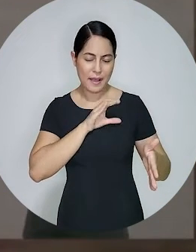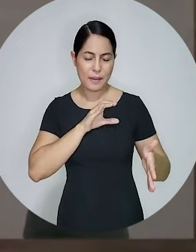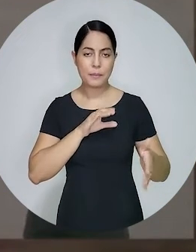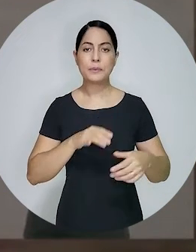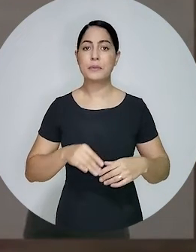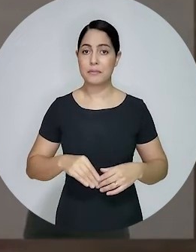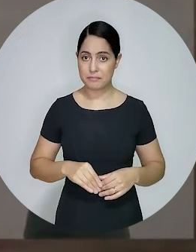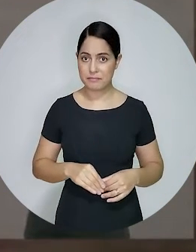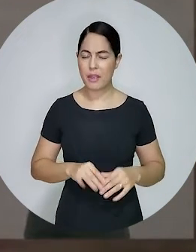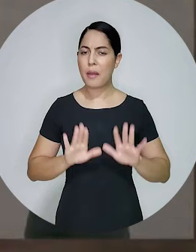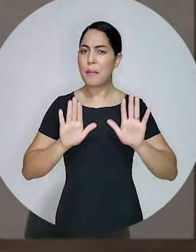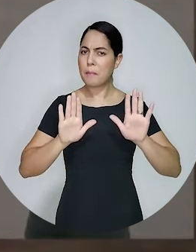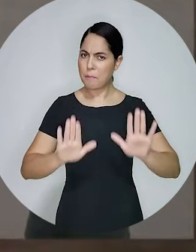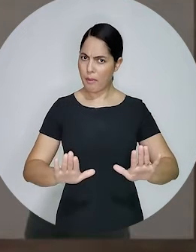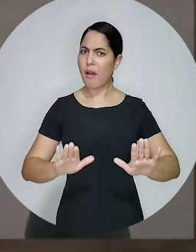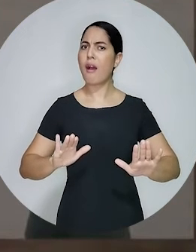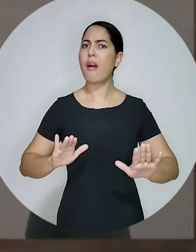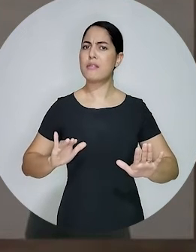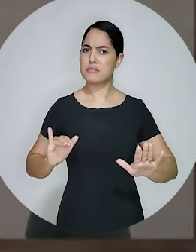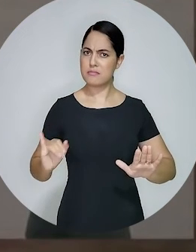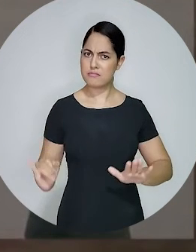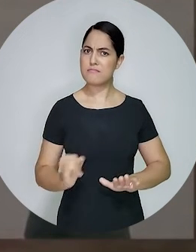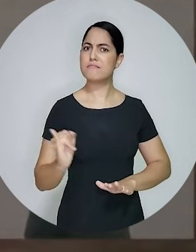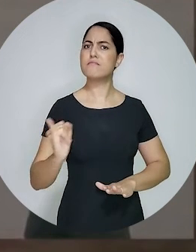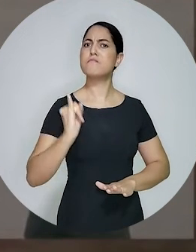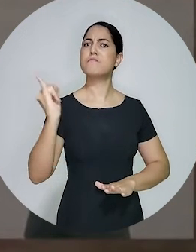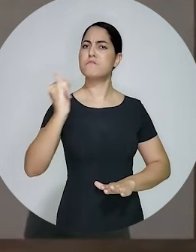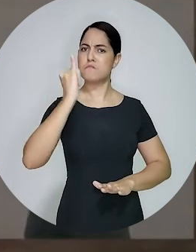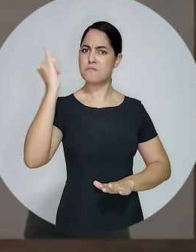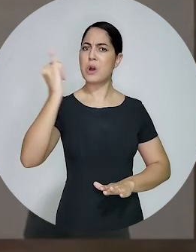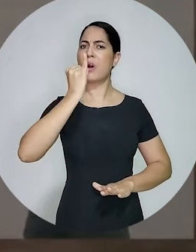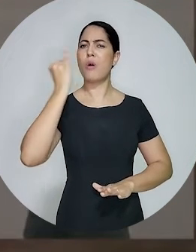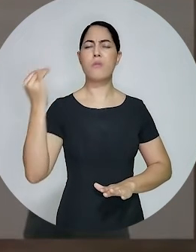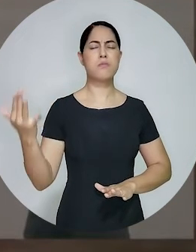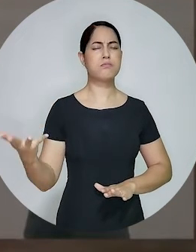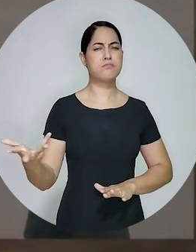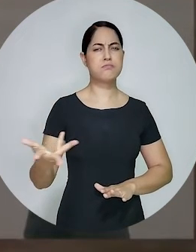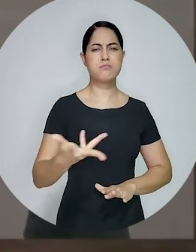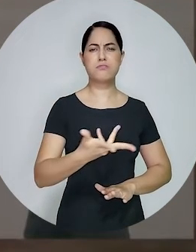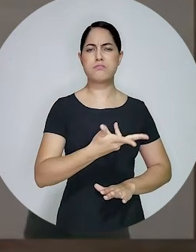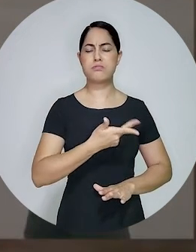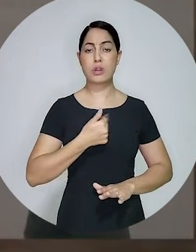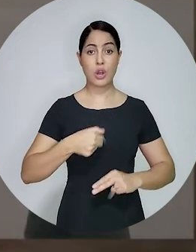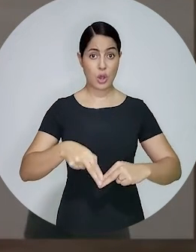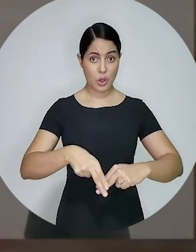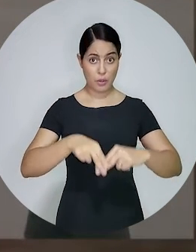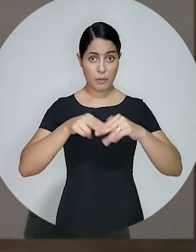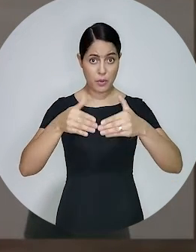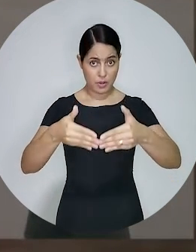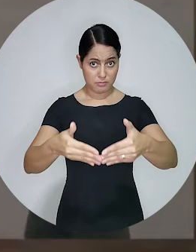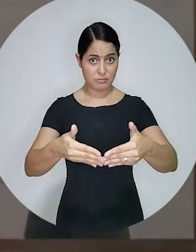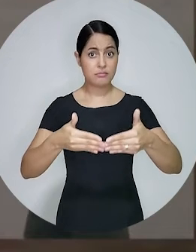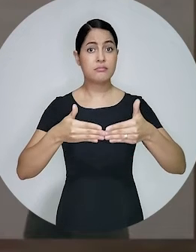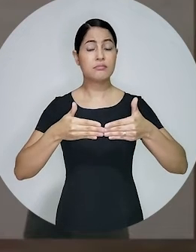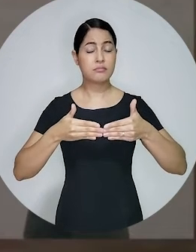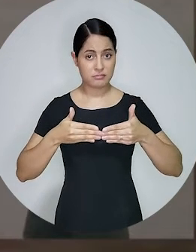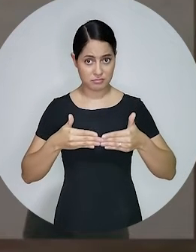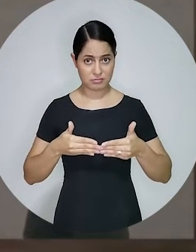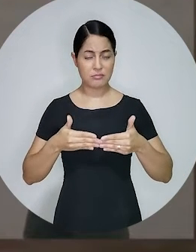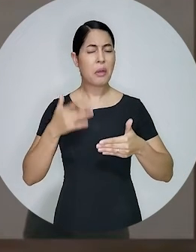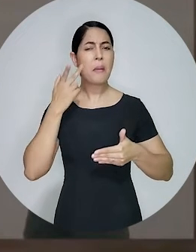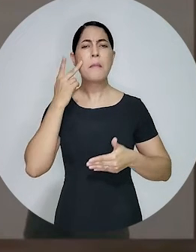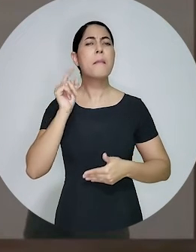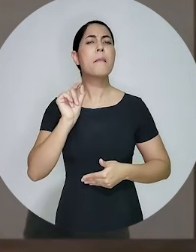breve, nem por isso deixa de ser intensa, e quero pedir